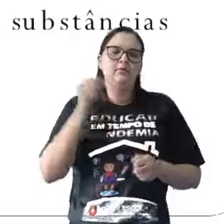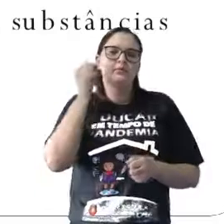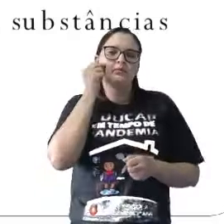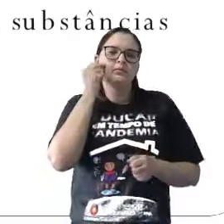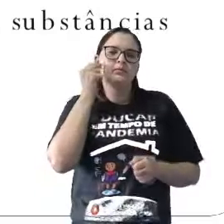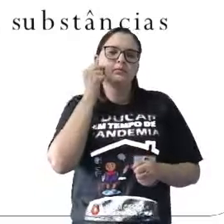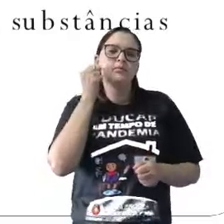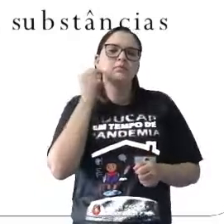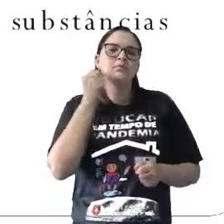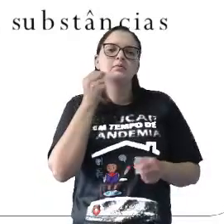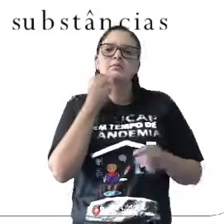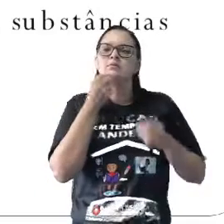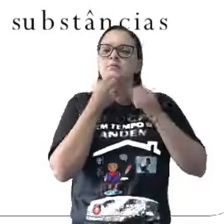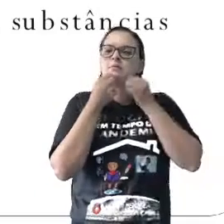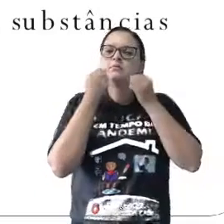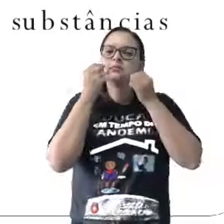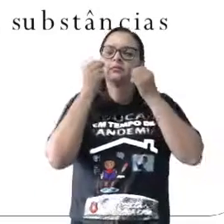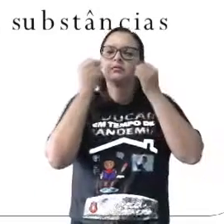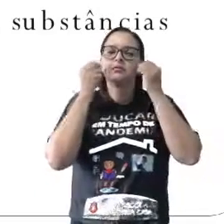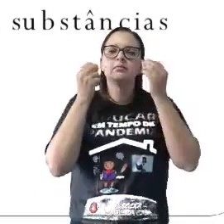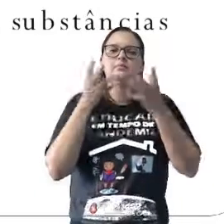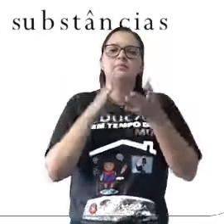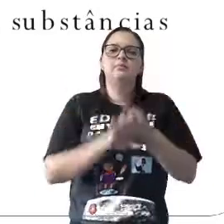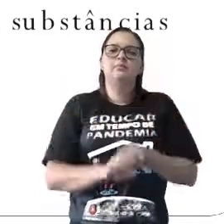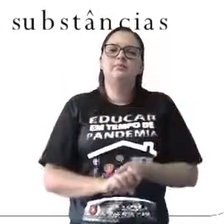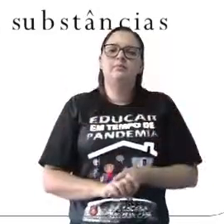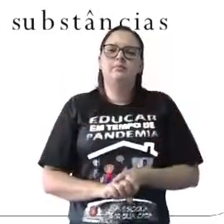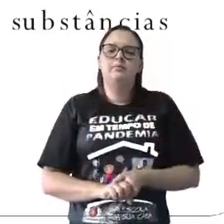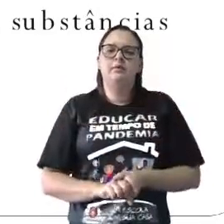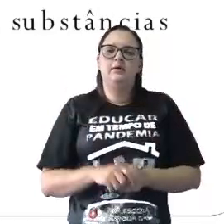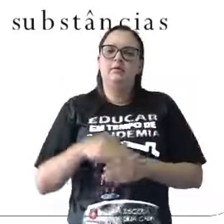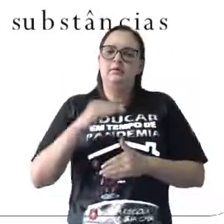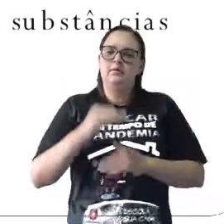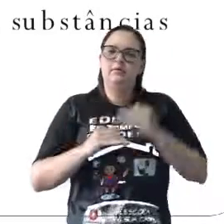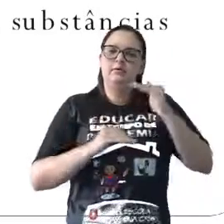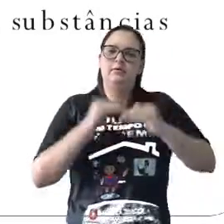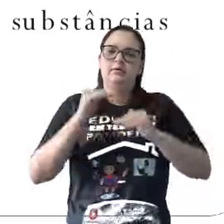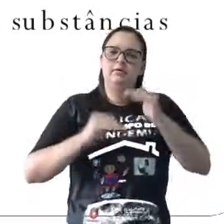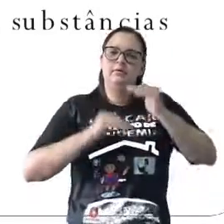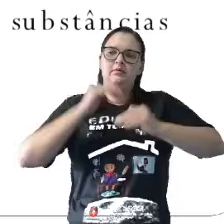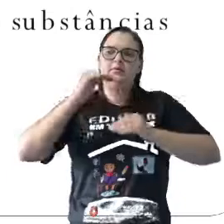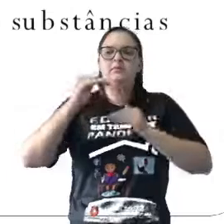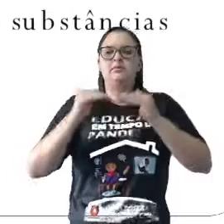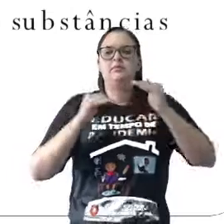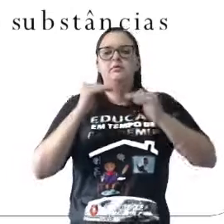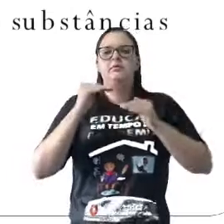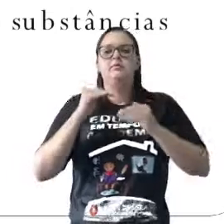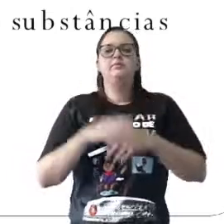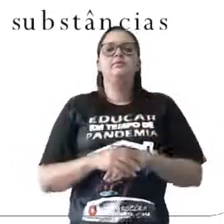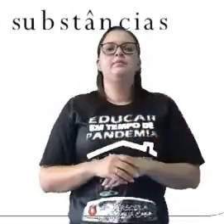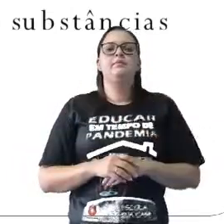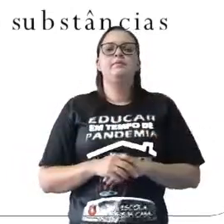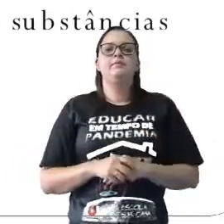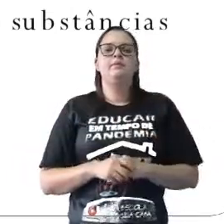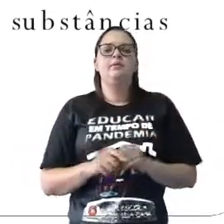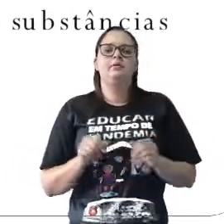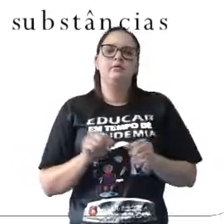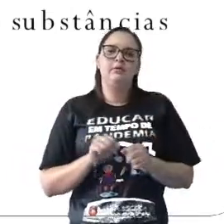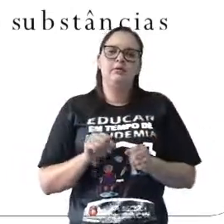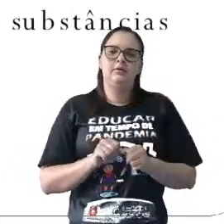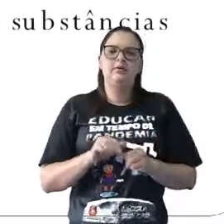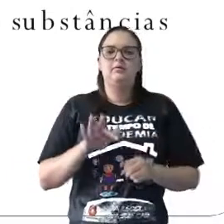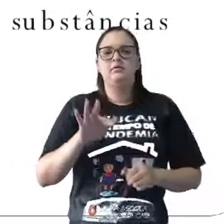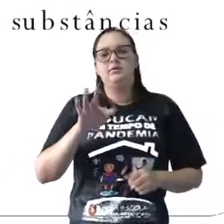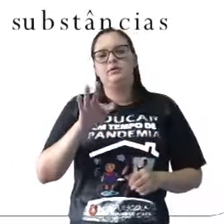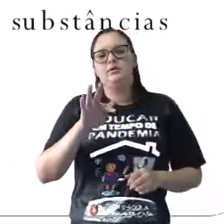ali começar o seu processo de proliferação, de multiplicação. E é isso que vai causar a famosa espinha. Nos